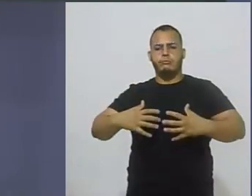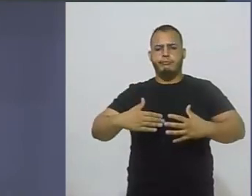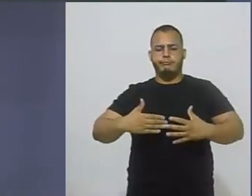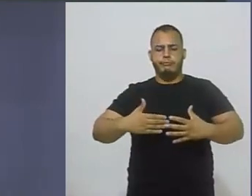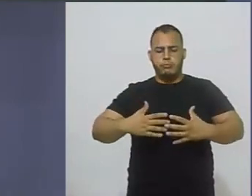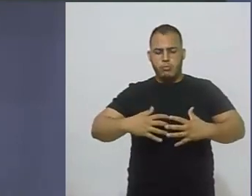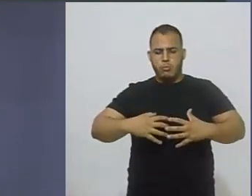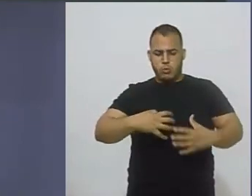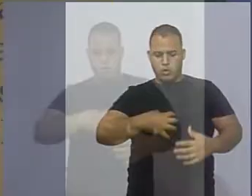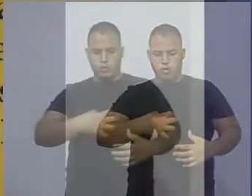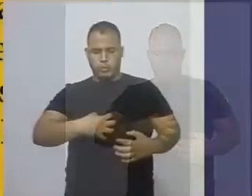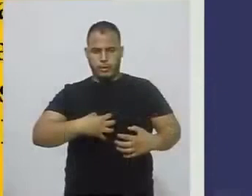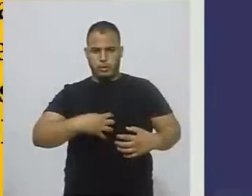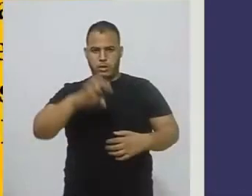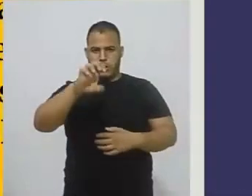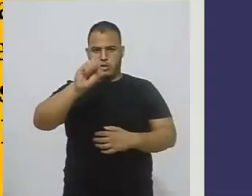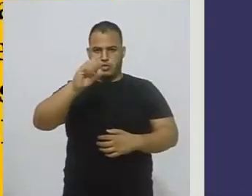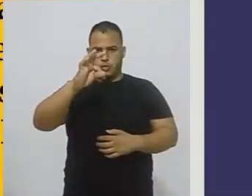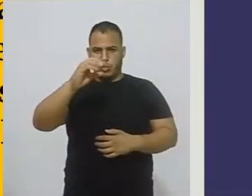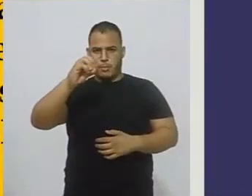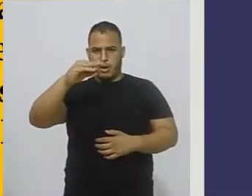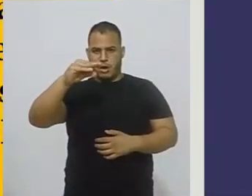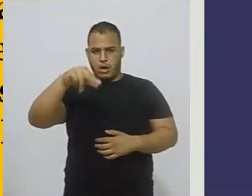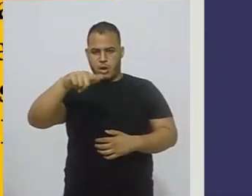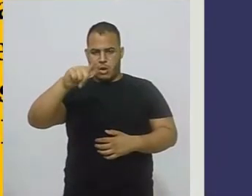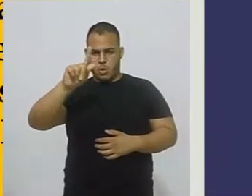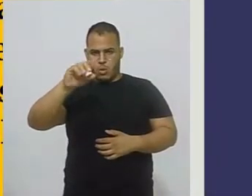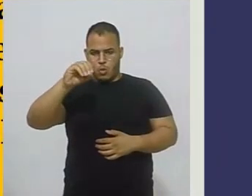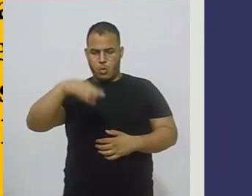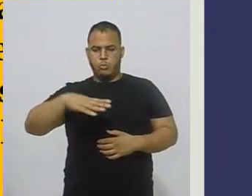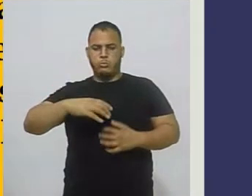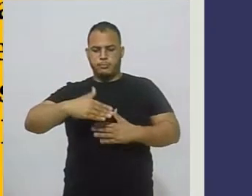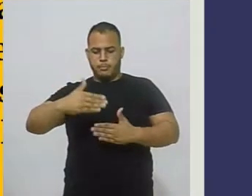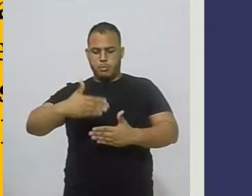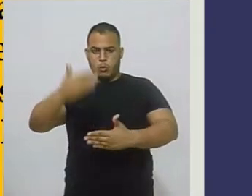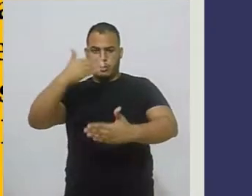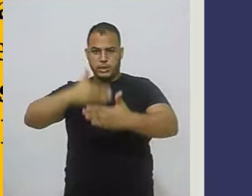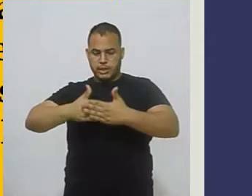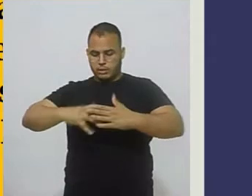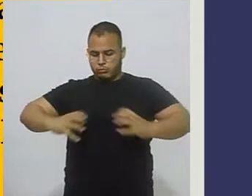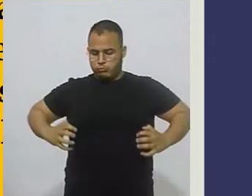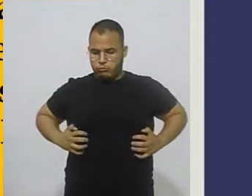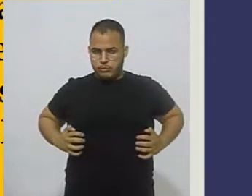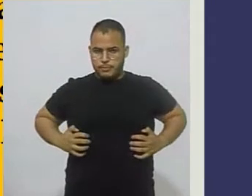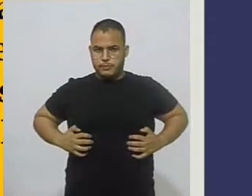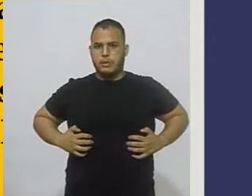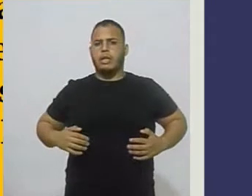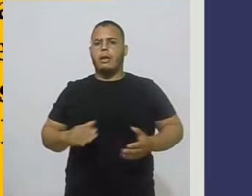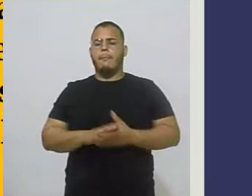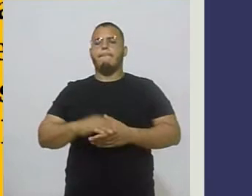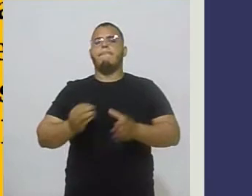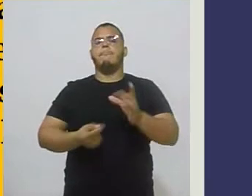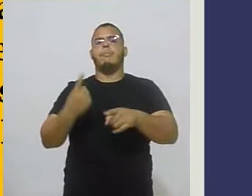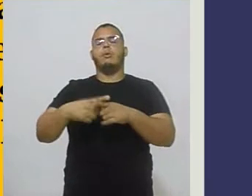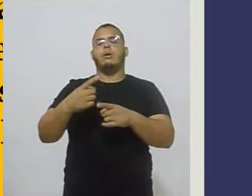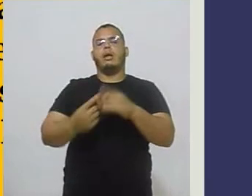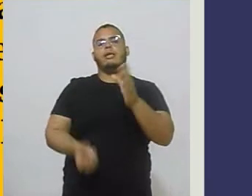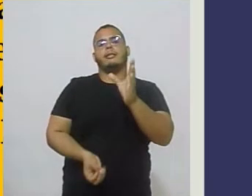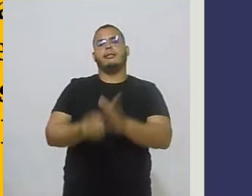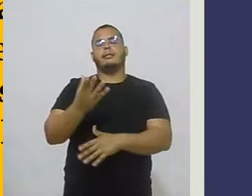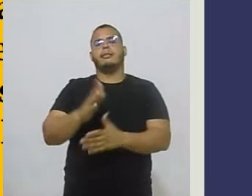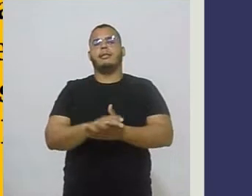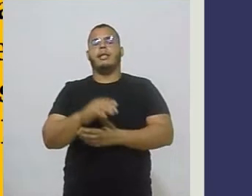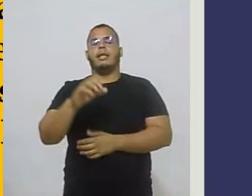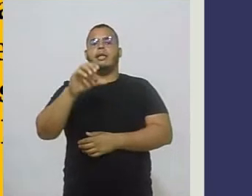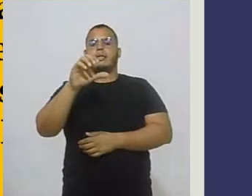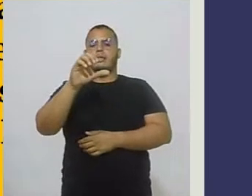estômago e ele funciona, lembra que a gente falou no começo da aula, como uma glândula mista, certo? Por quê? Porque ele vai estar produzindo aí secreções comuns